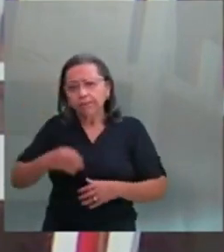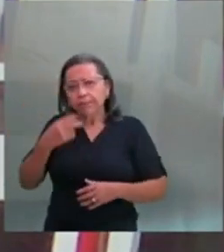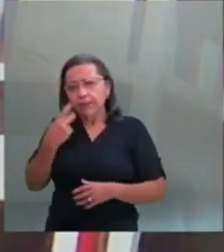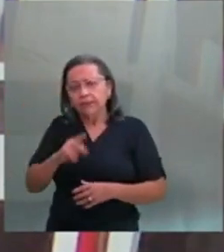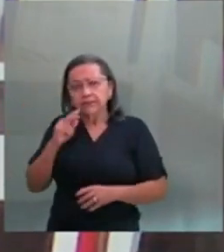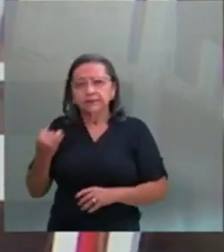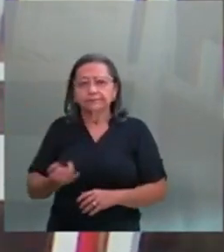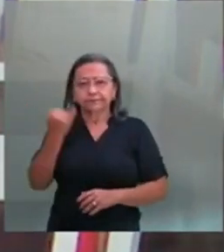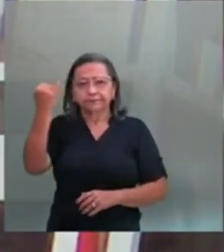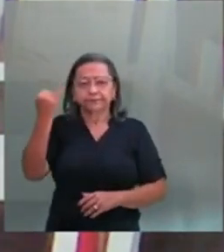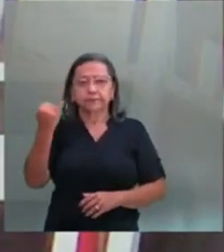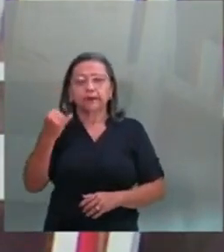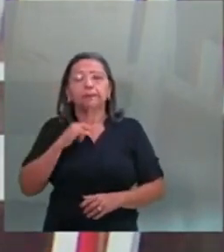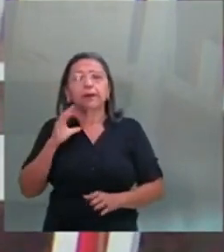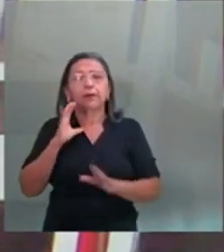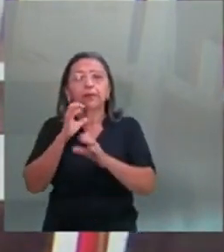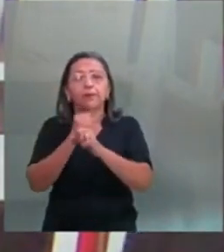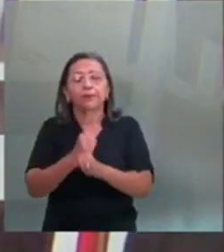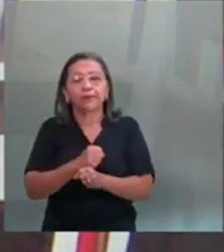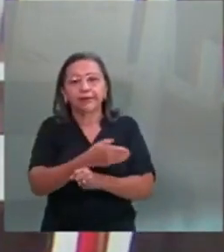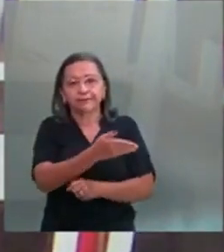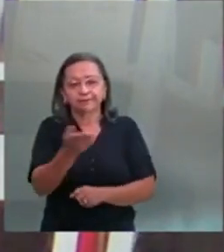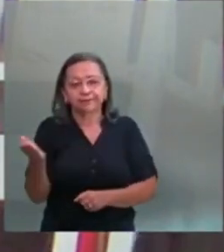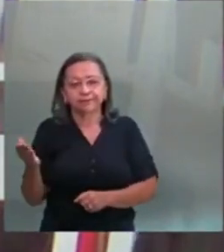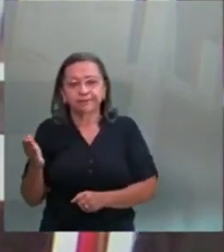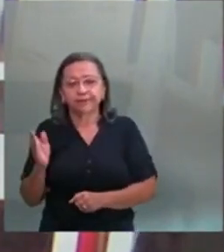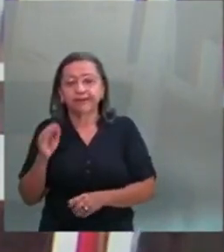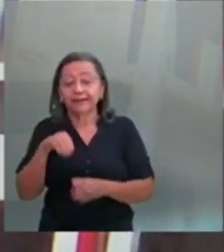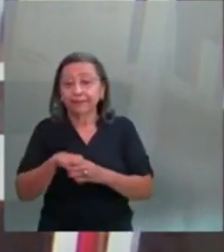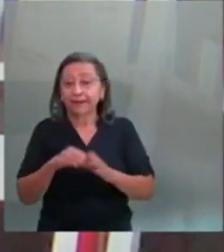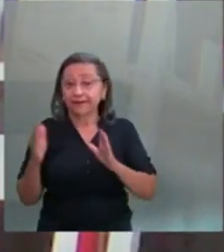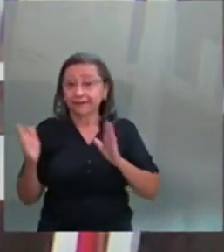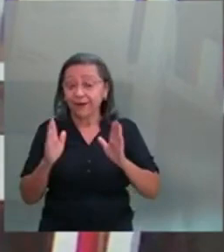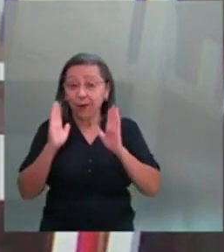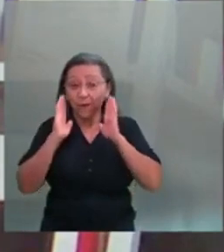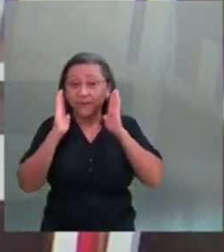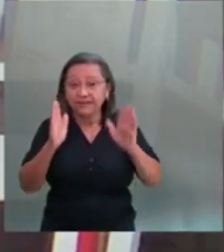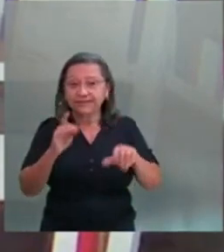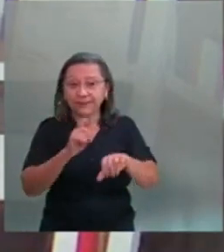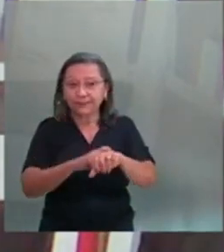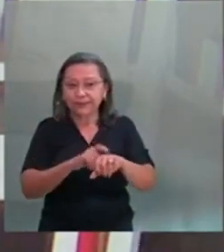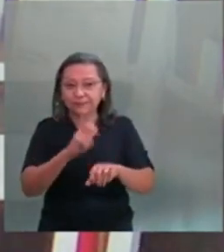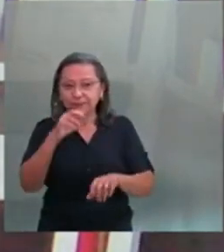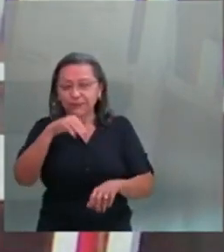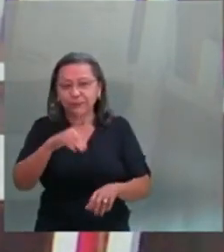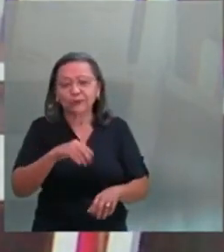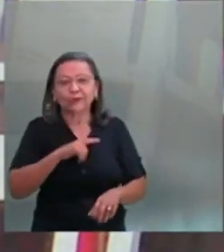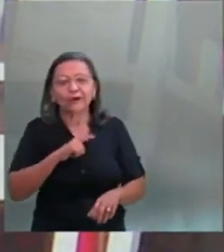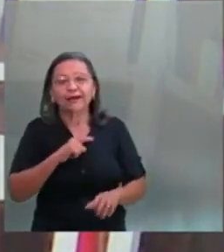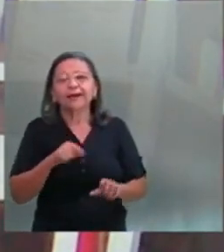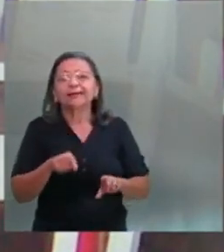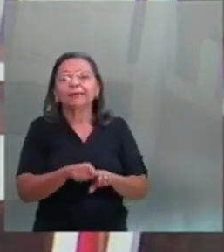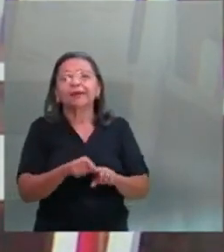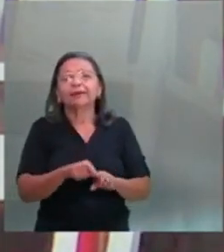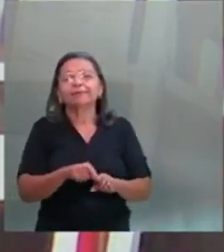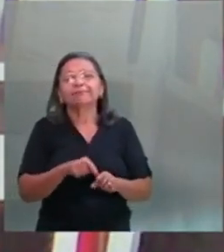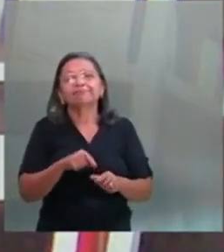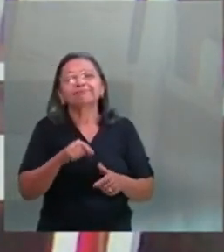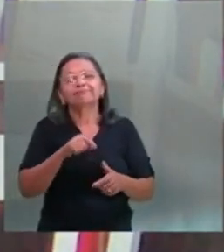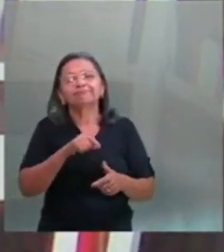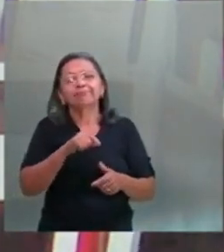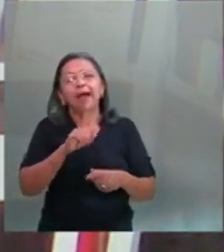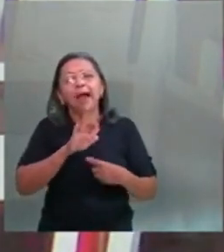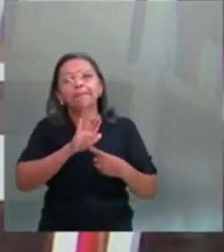sua relevância. Para concluir, senador, e ficar dentro do tempo que havia sido estabelecido, eu gostaria de apontar alguns desafios